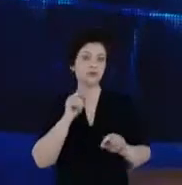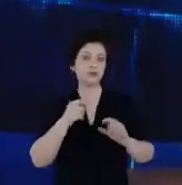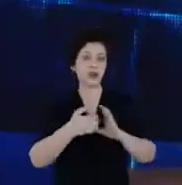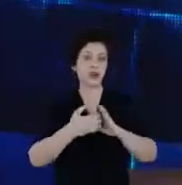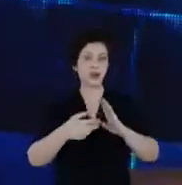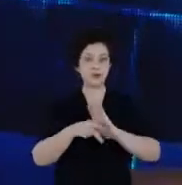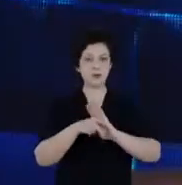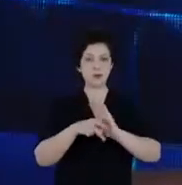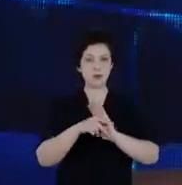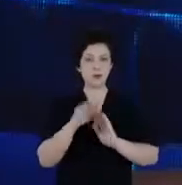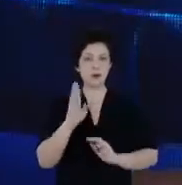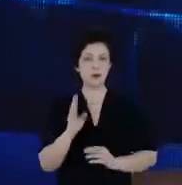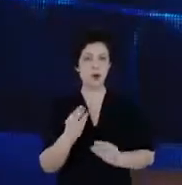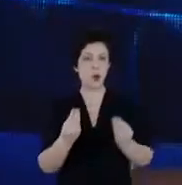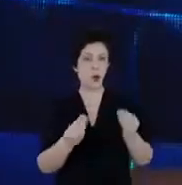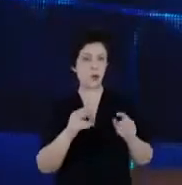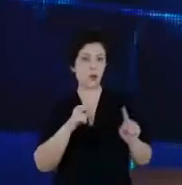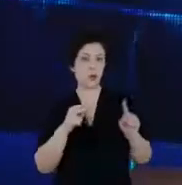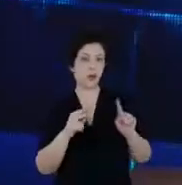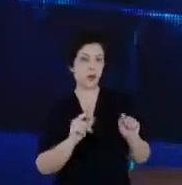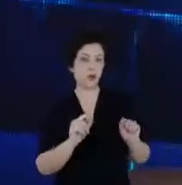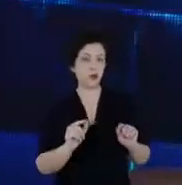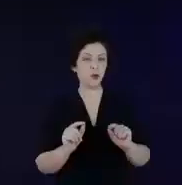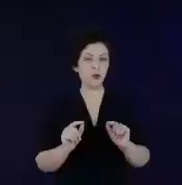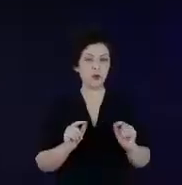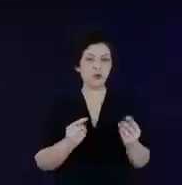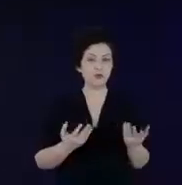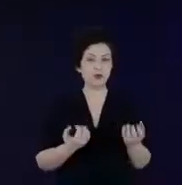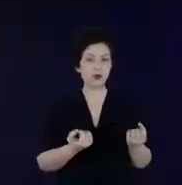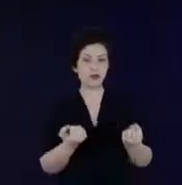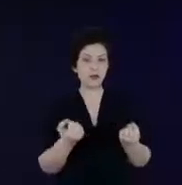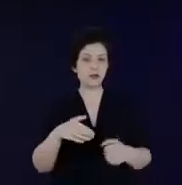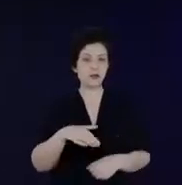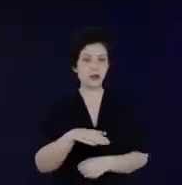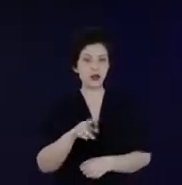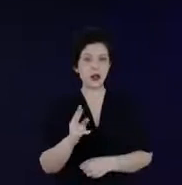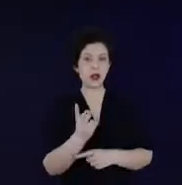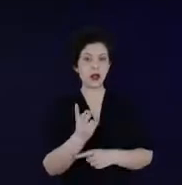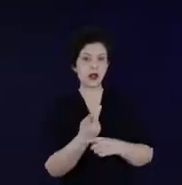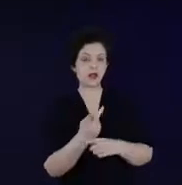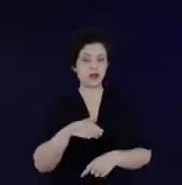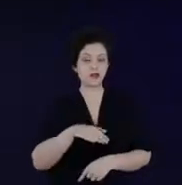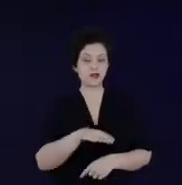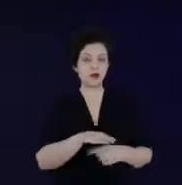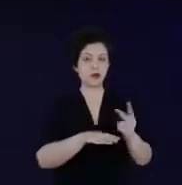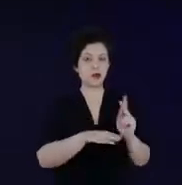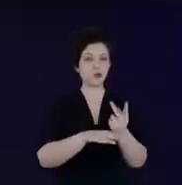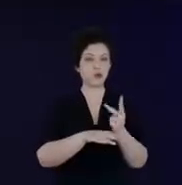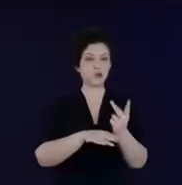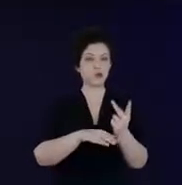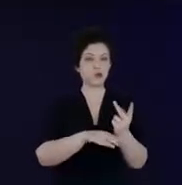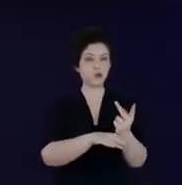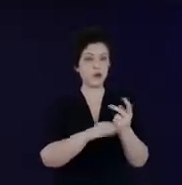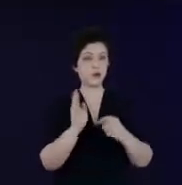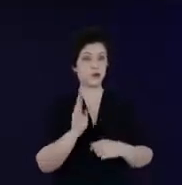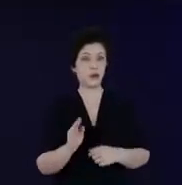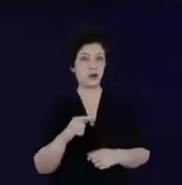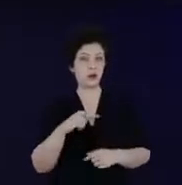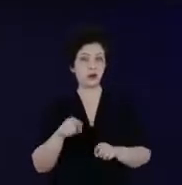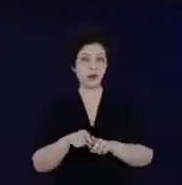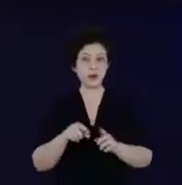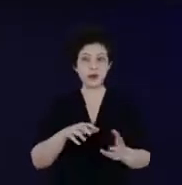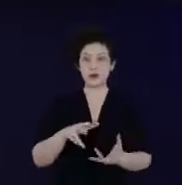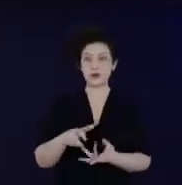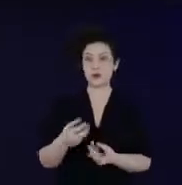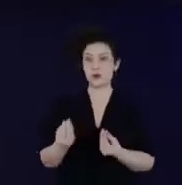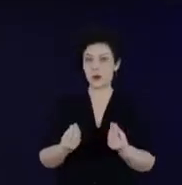e como é que está a perspectiva da gente ter aí veículos movidos a hidrogênio no futuro aqui para o mercado brasileiro e também no mercado internacional?